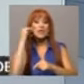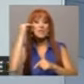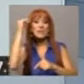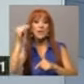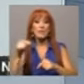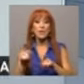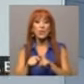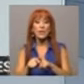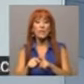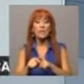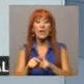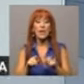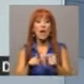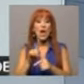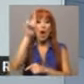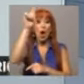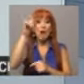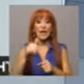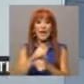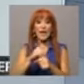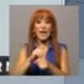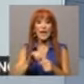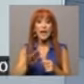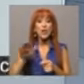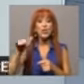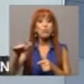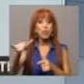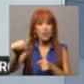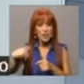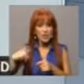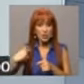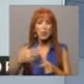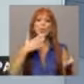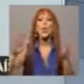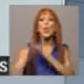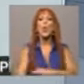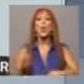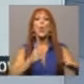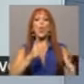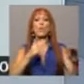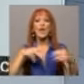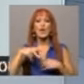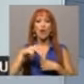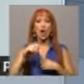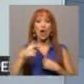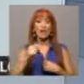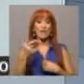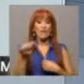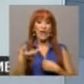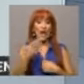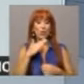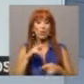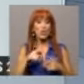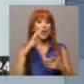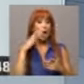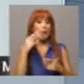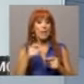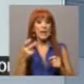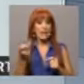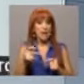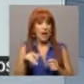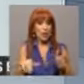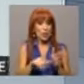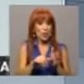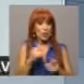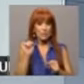nas vertentes voltadas a norte e na ilha do Porto Santo. O vento sopra do quadrante norte fraco ou moderado, sendo em geral fraco no Funchal,